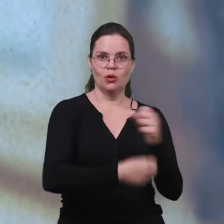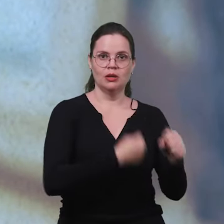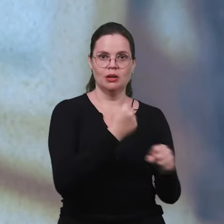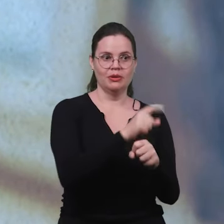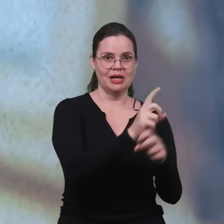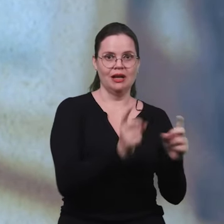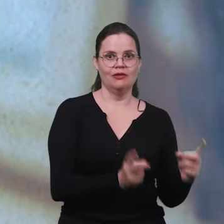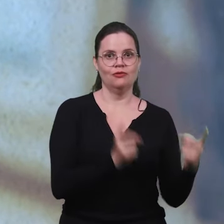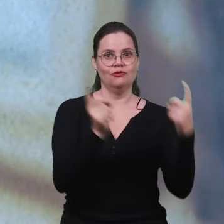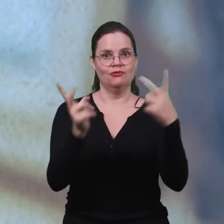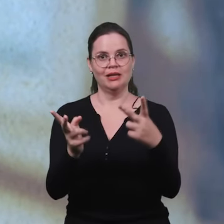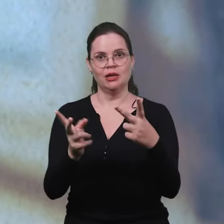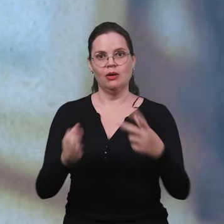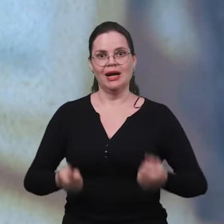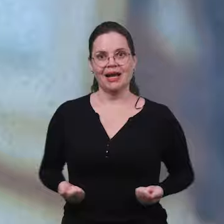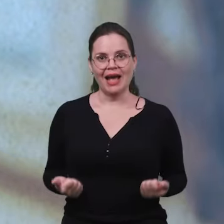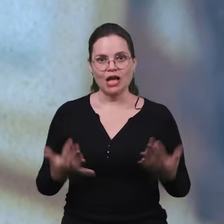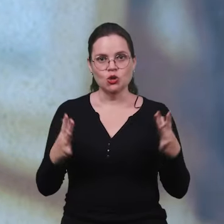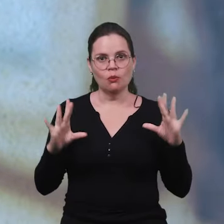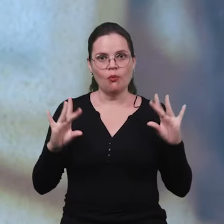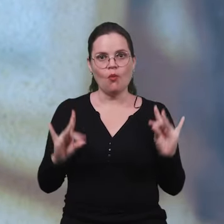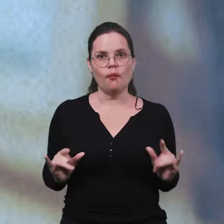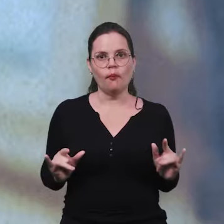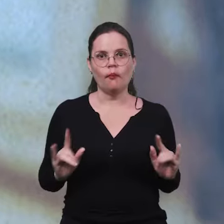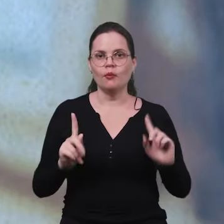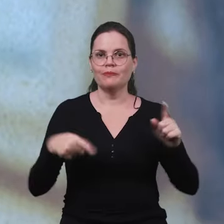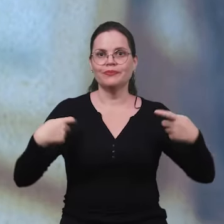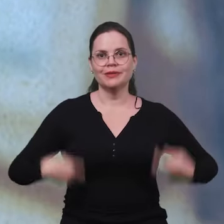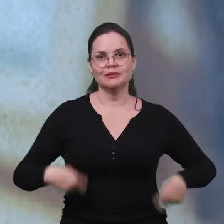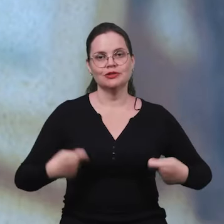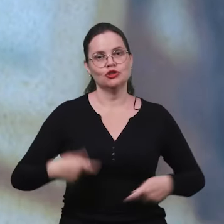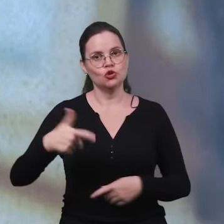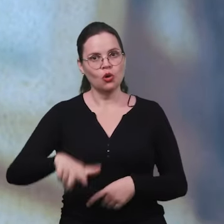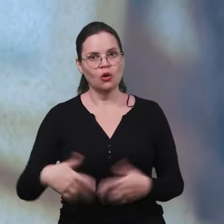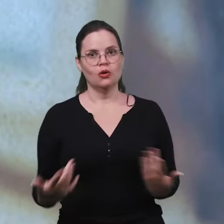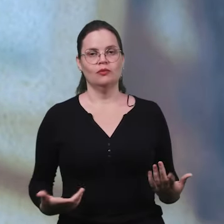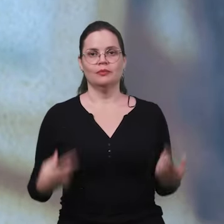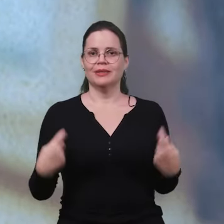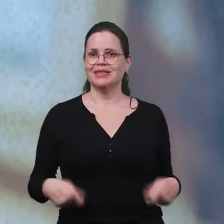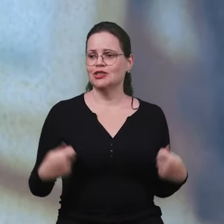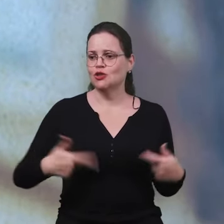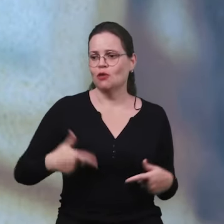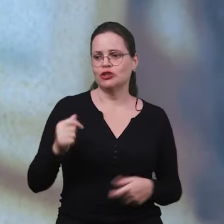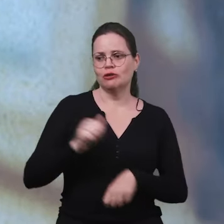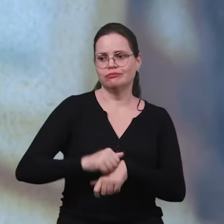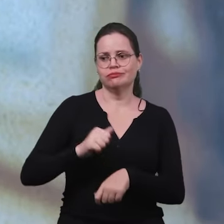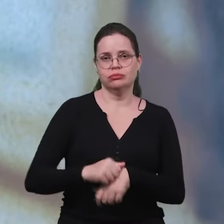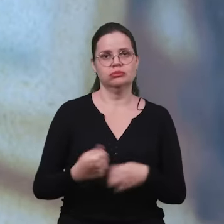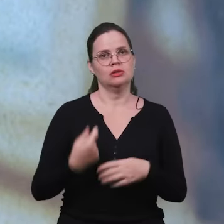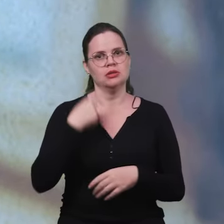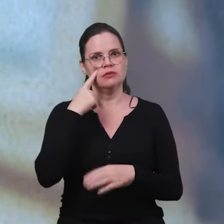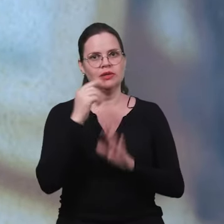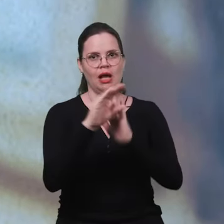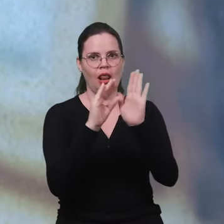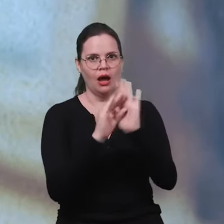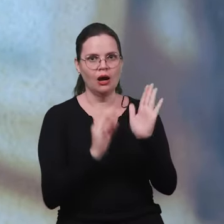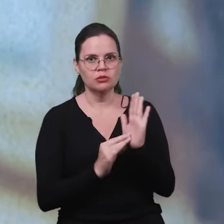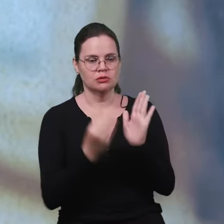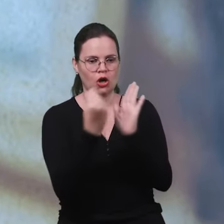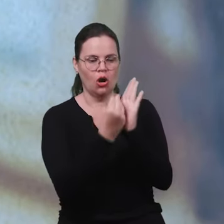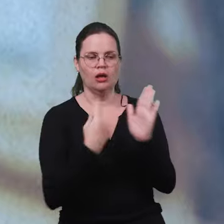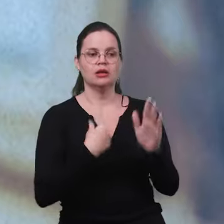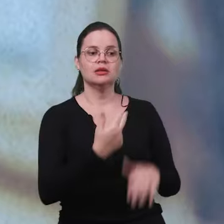dinheiro e já estava passando necessidade novamente. Então, você precisa incluir cláusulas, muitas vezes, de impedir que aquele filho venda